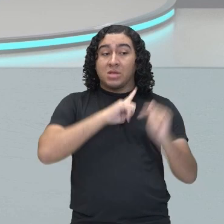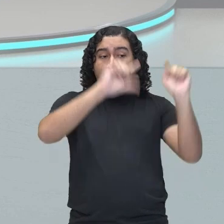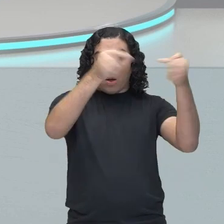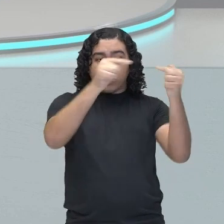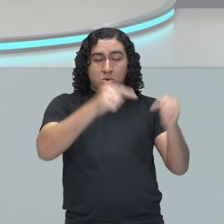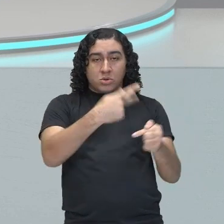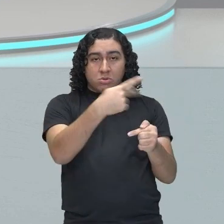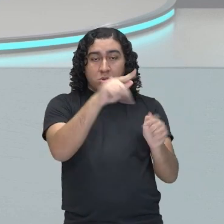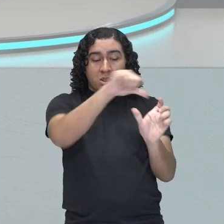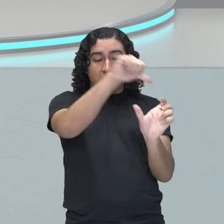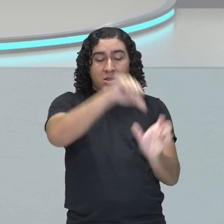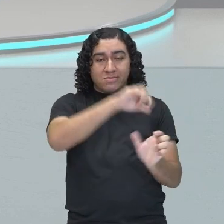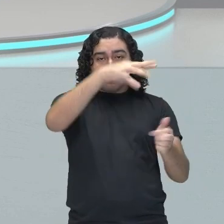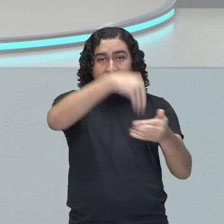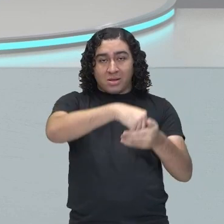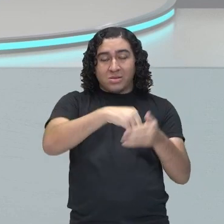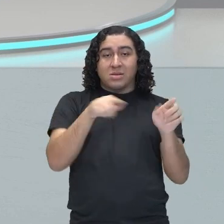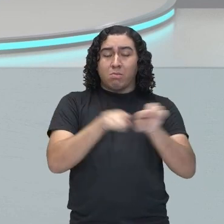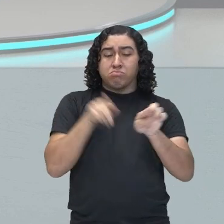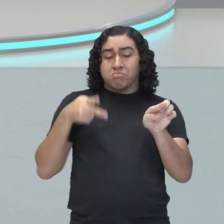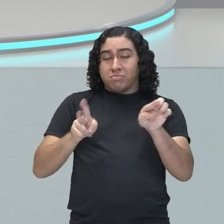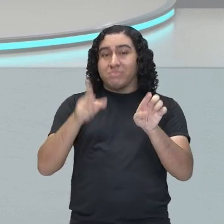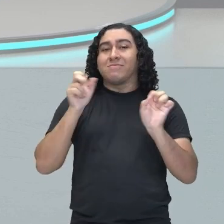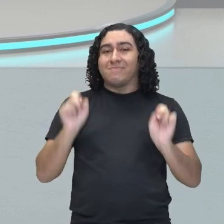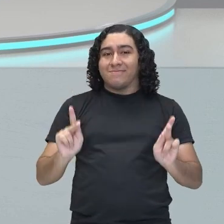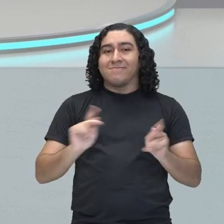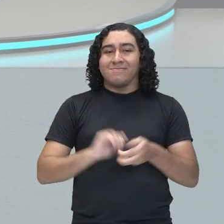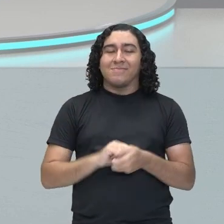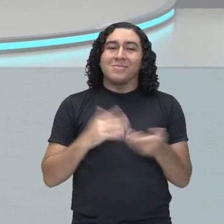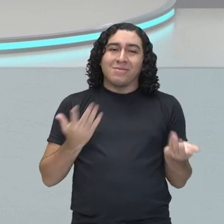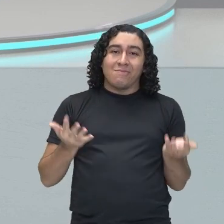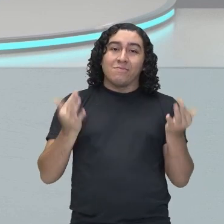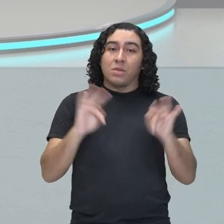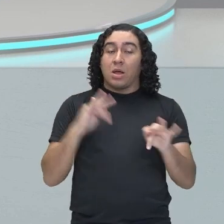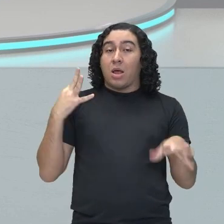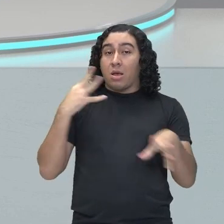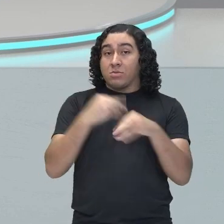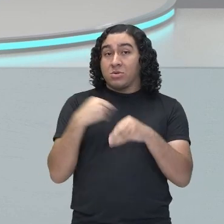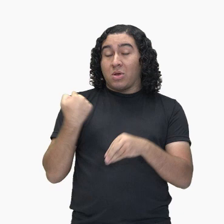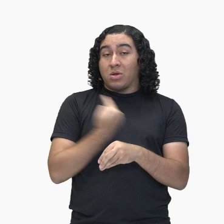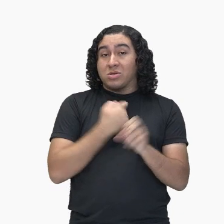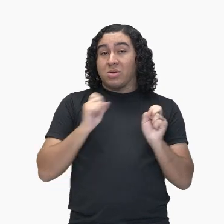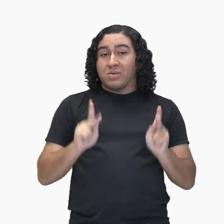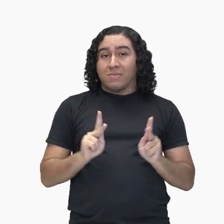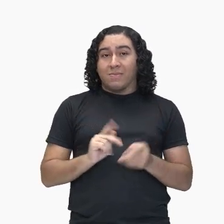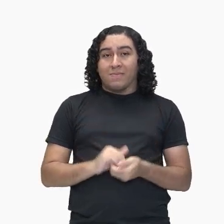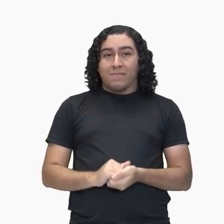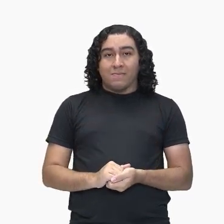pensar e aí por diante Ok finalizamos a nossa revisão